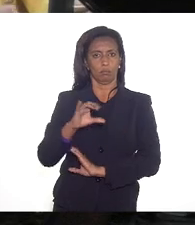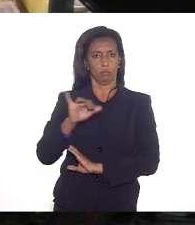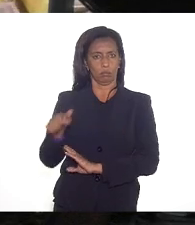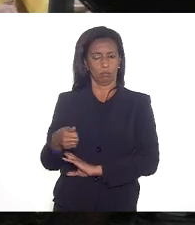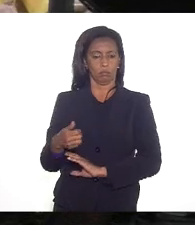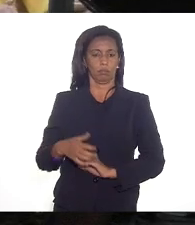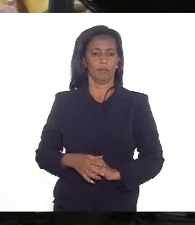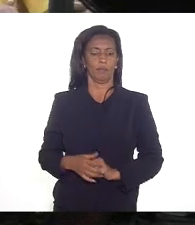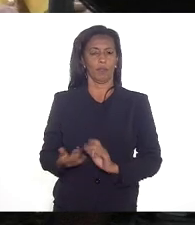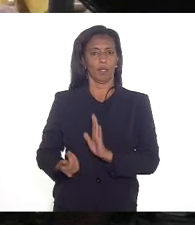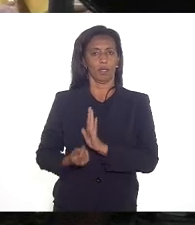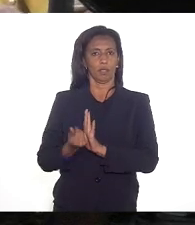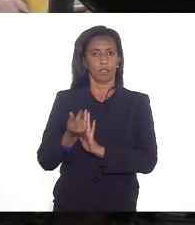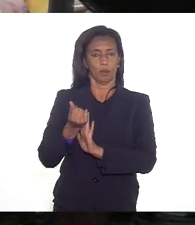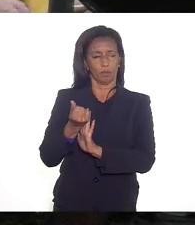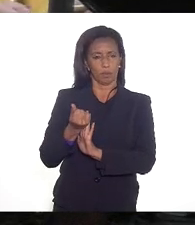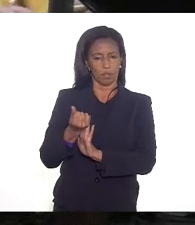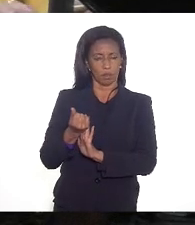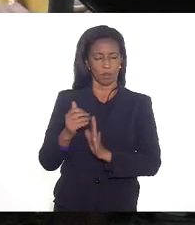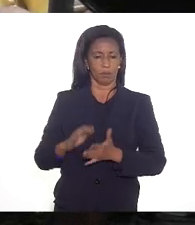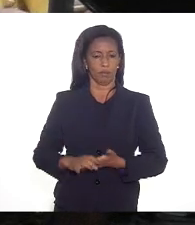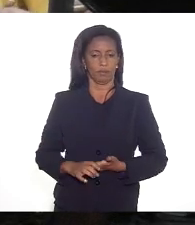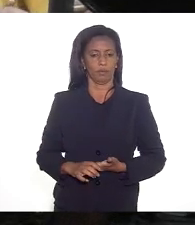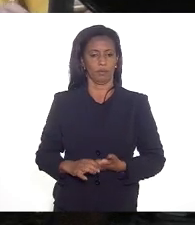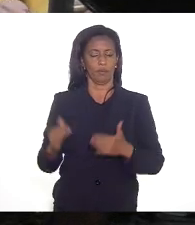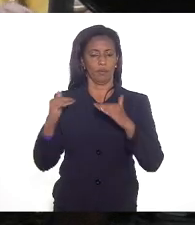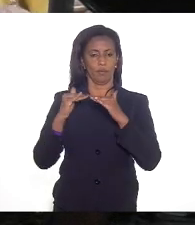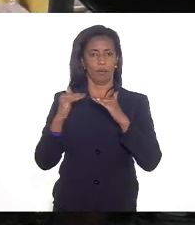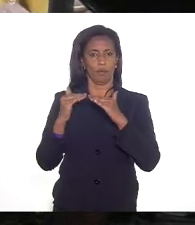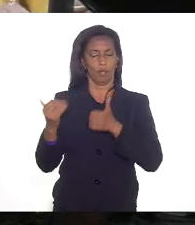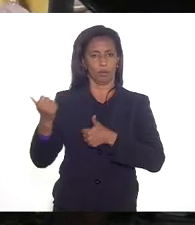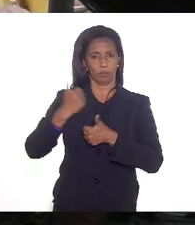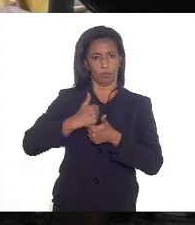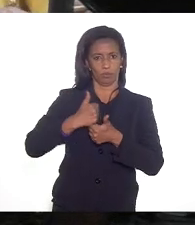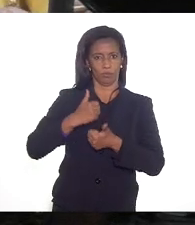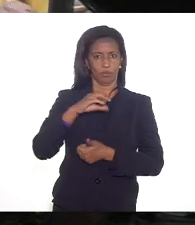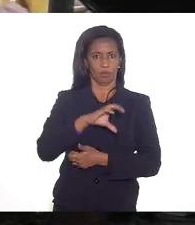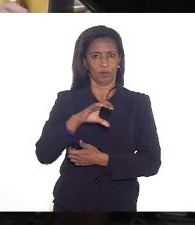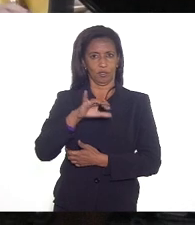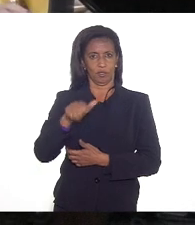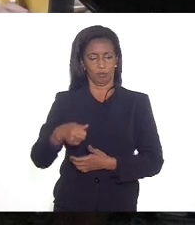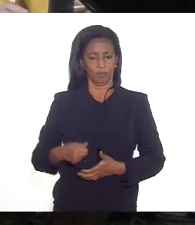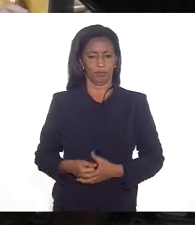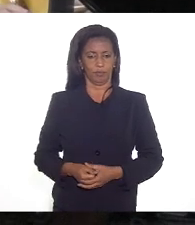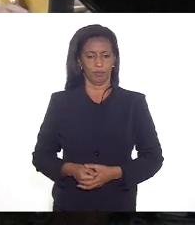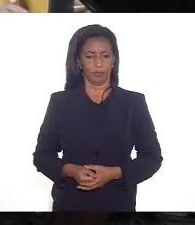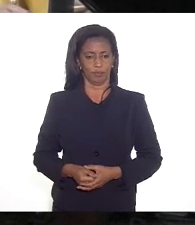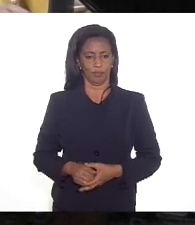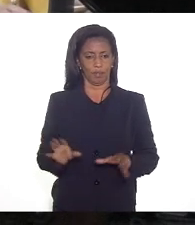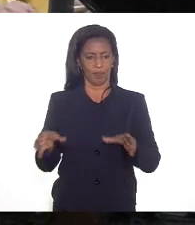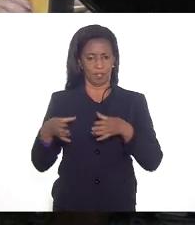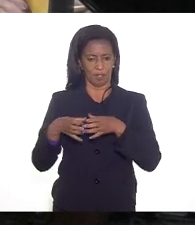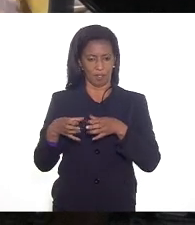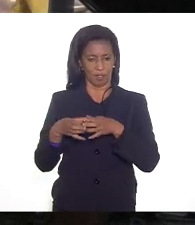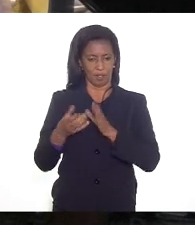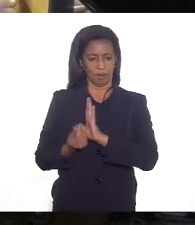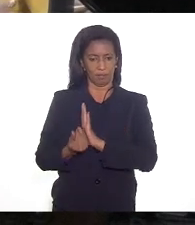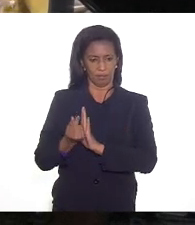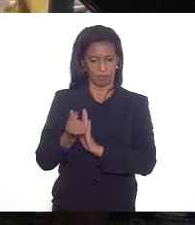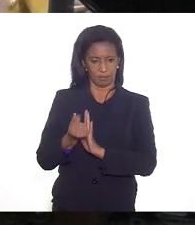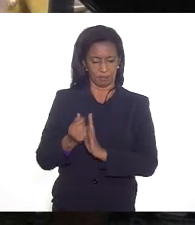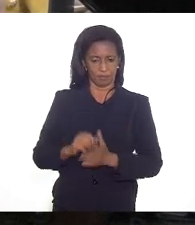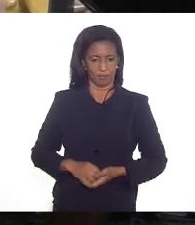tributação controle da arrecadação Estadual fiscalização de tributos estaduais favorável substituto da ccj e pela comissão de